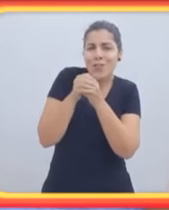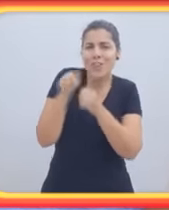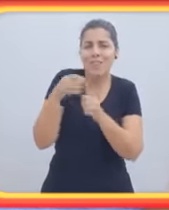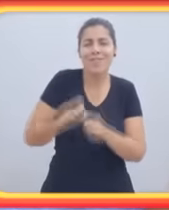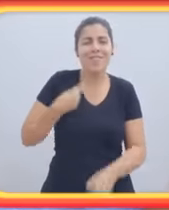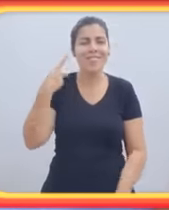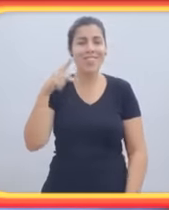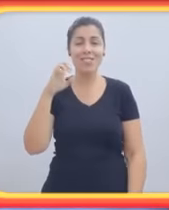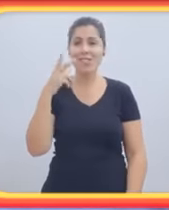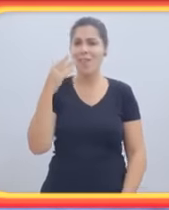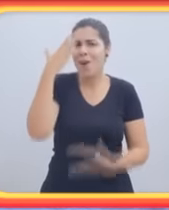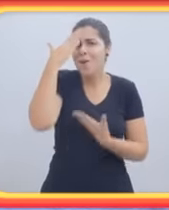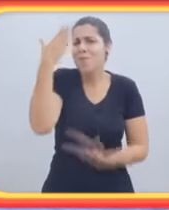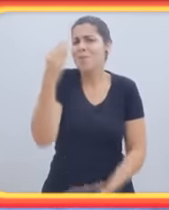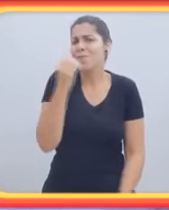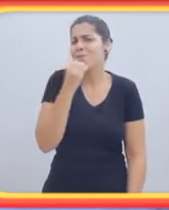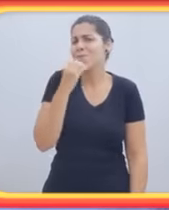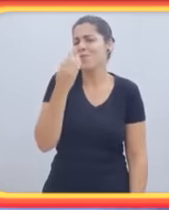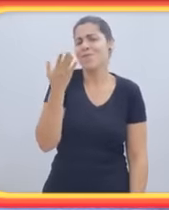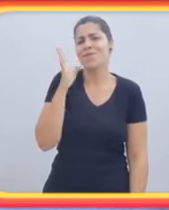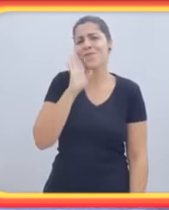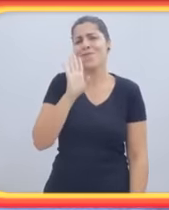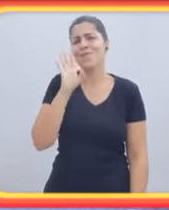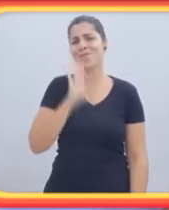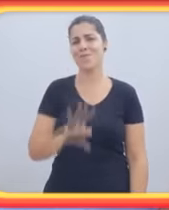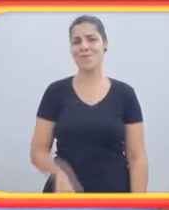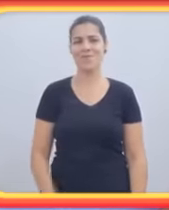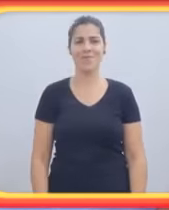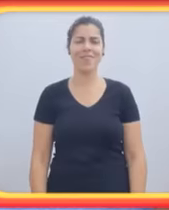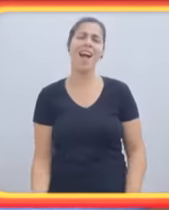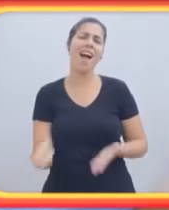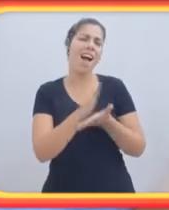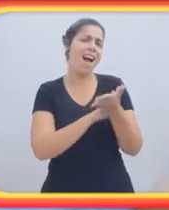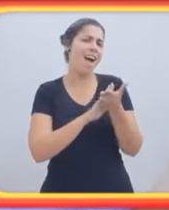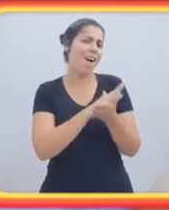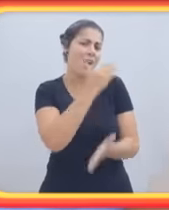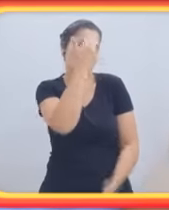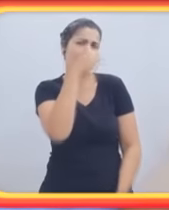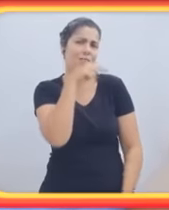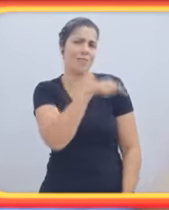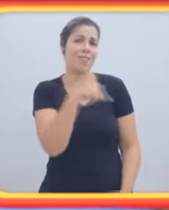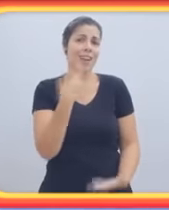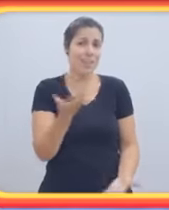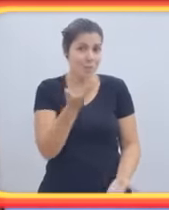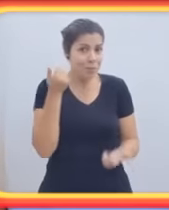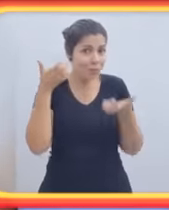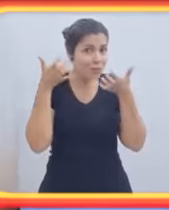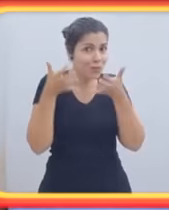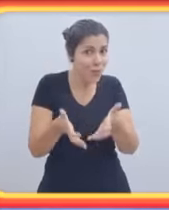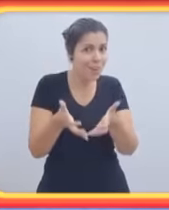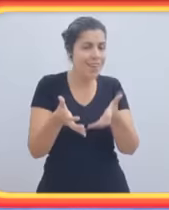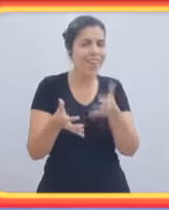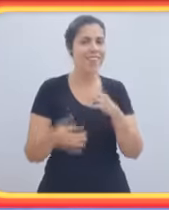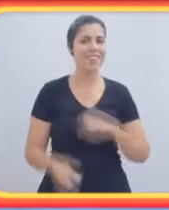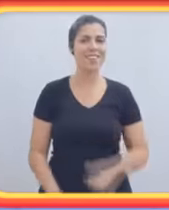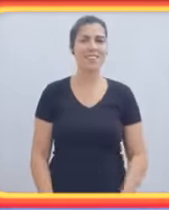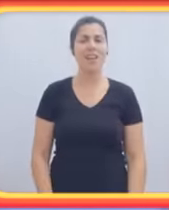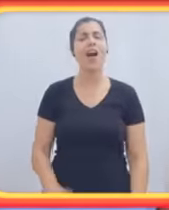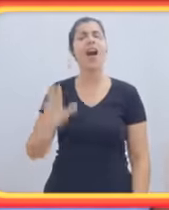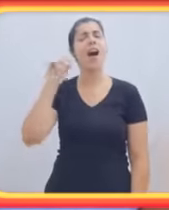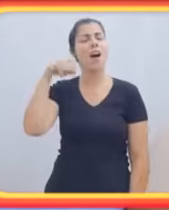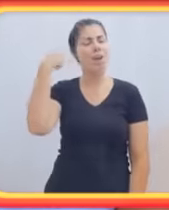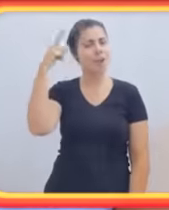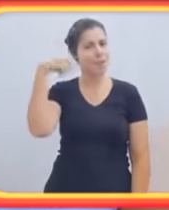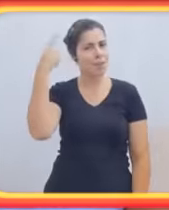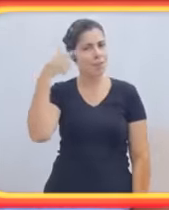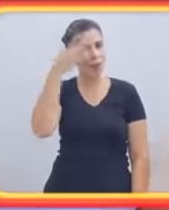vou conversar com ele, porque aqui é o cantinho dele, isso aqui é a vida dele. Chico, obrigado pela oportunidade, valeu por